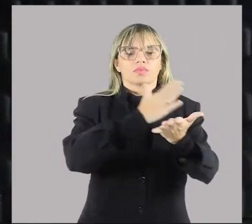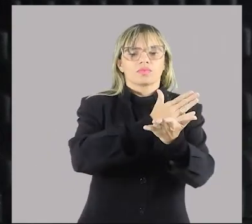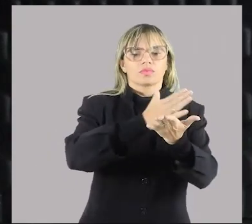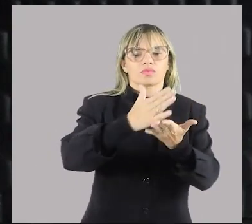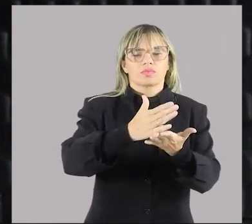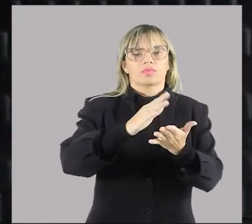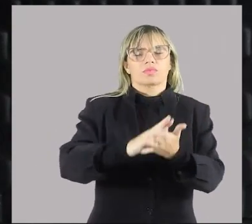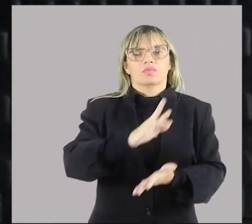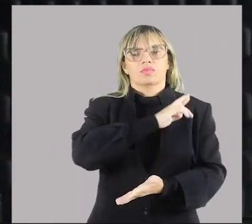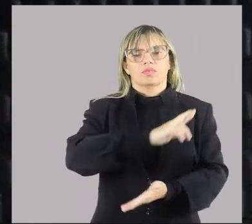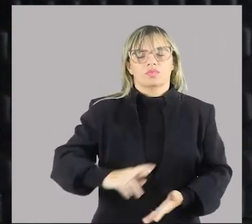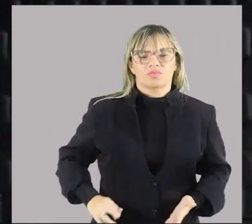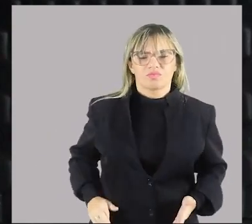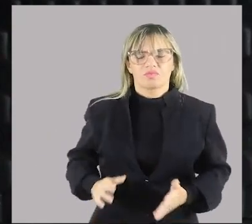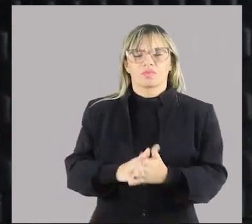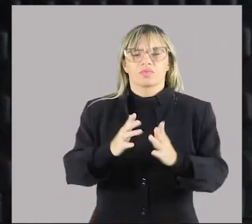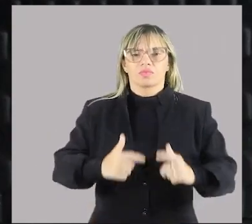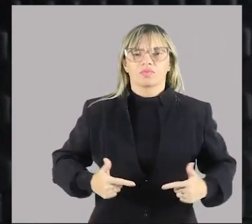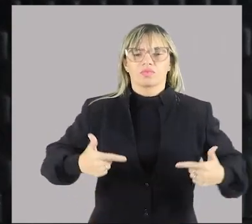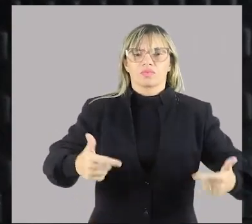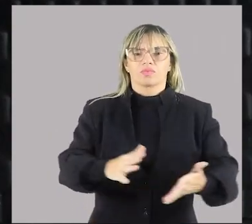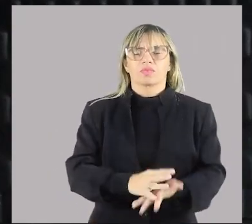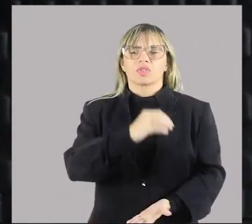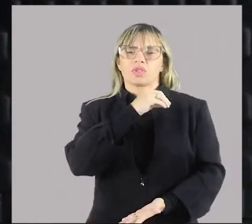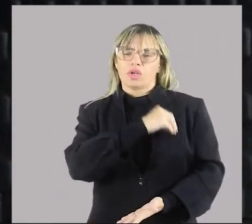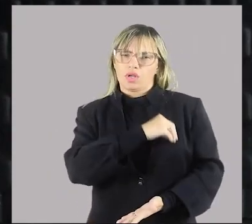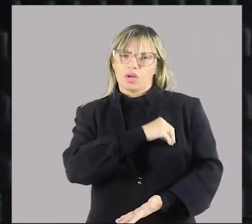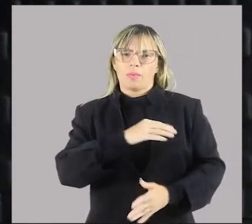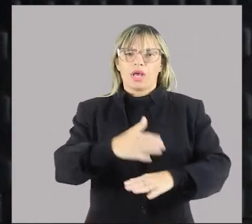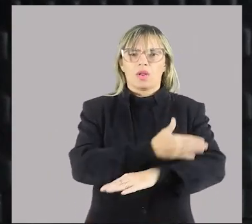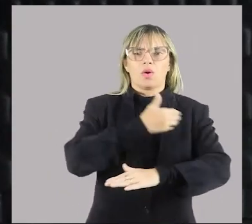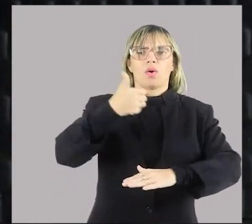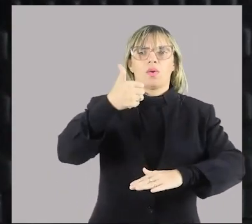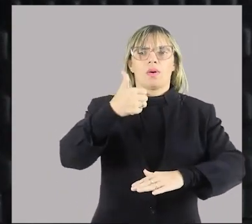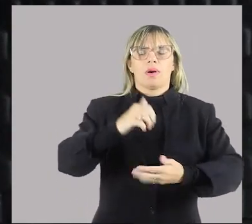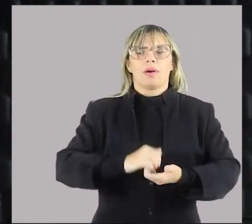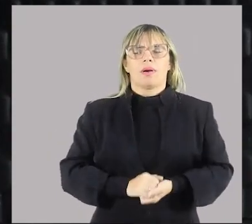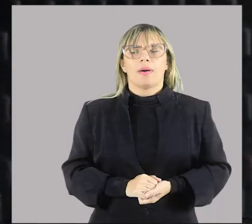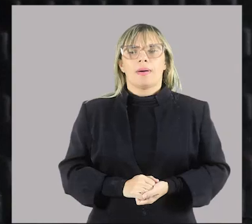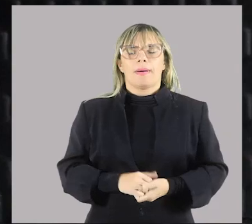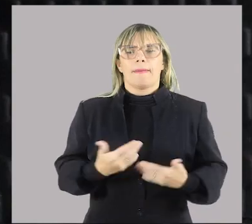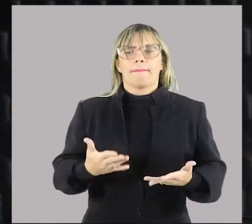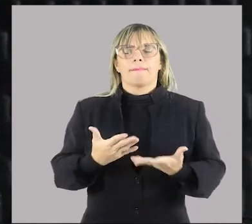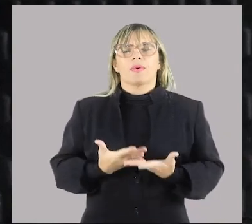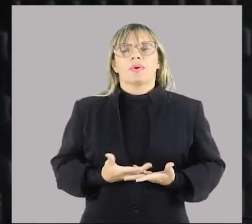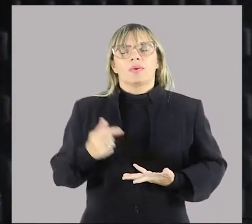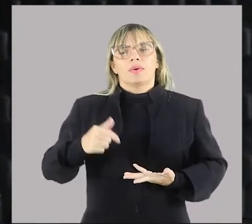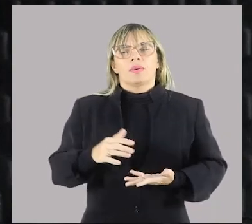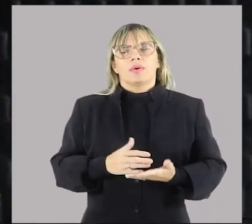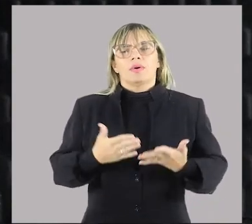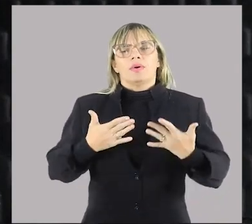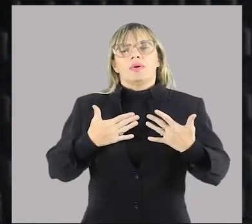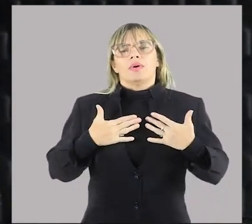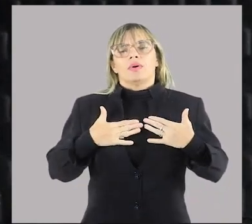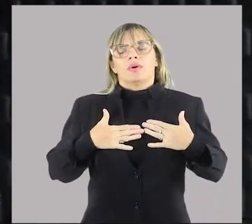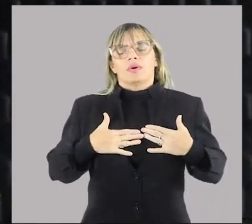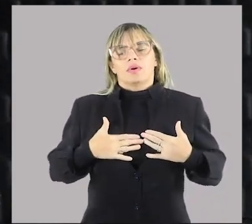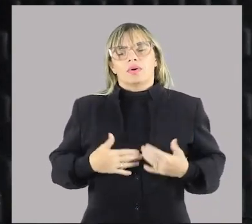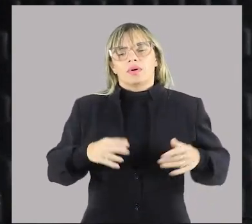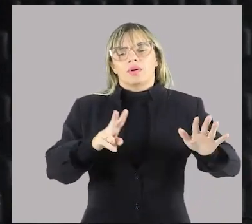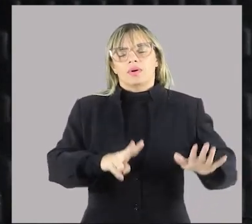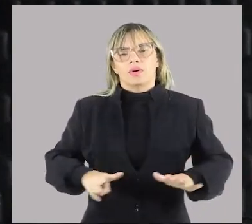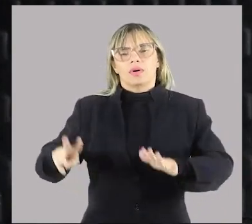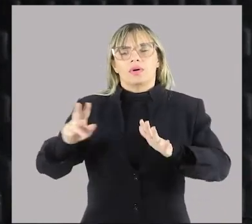dessa república que eles estão lutando por um salário mínimo mais justo, por um descanso semanal, por uma